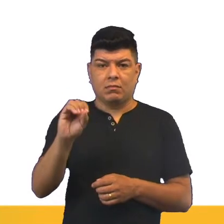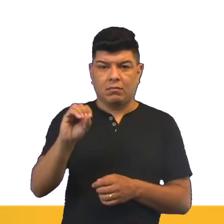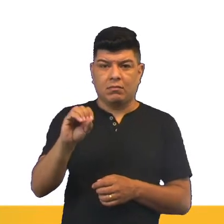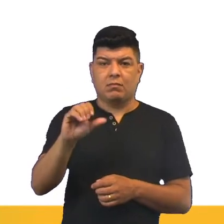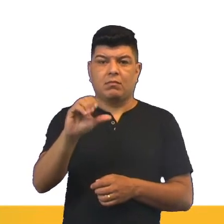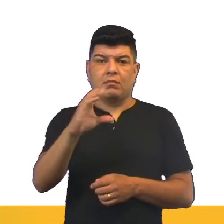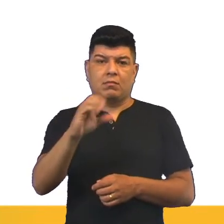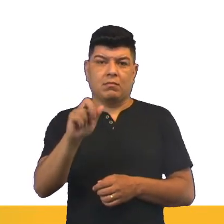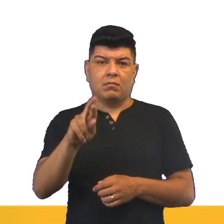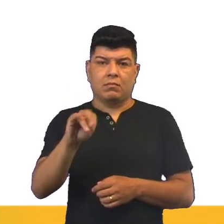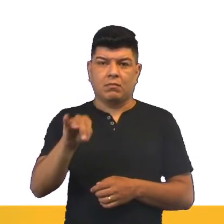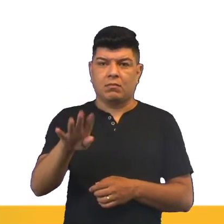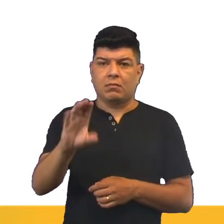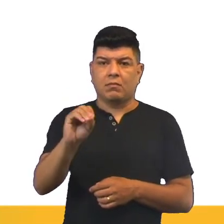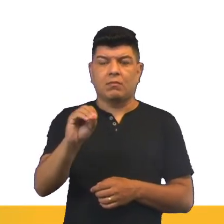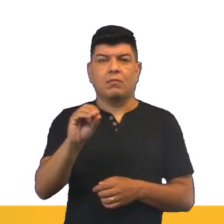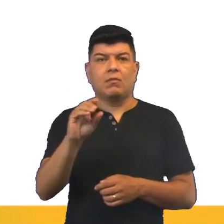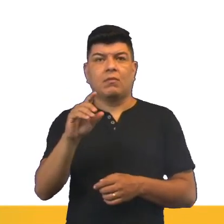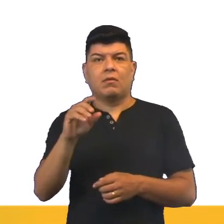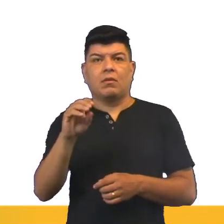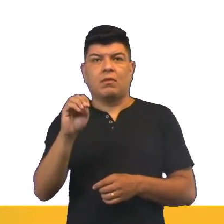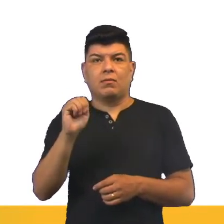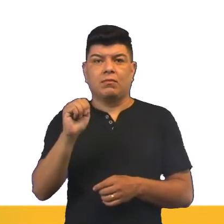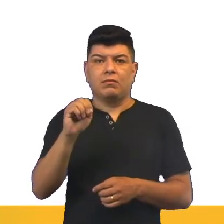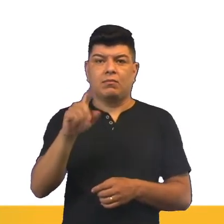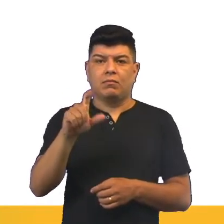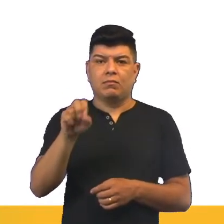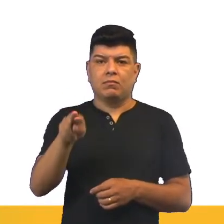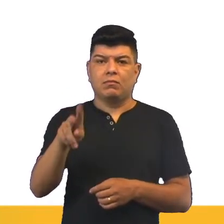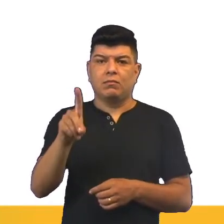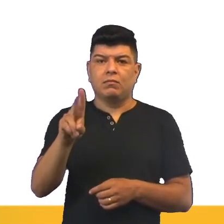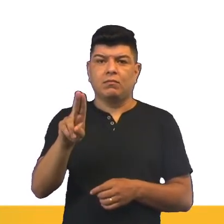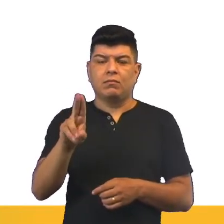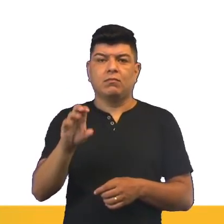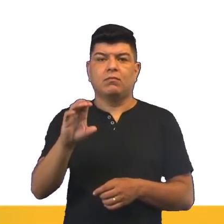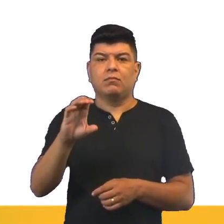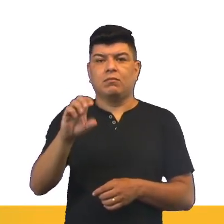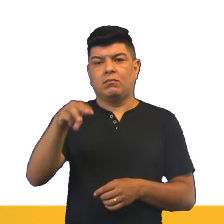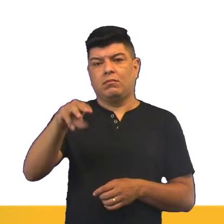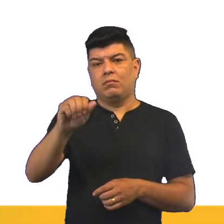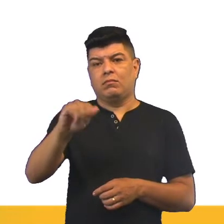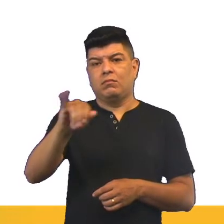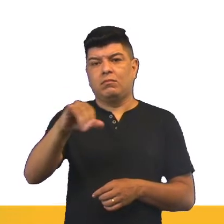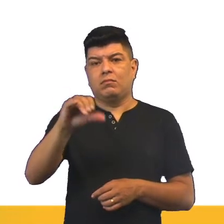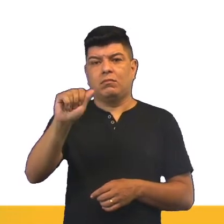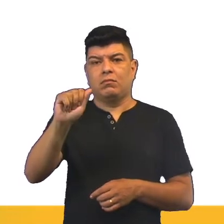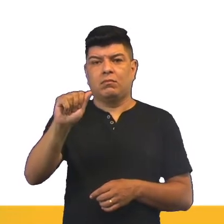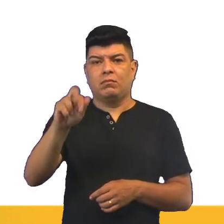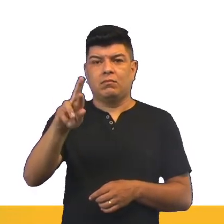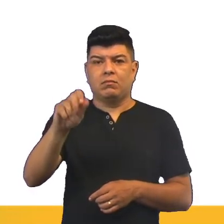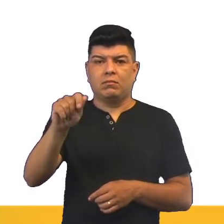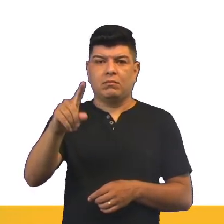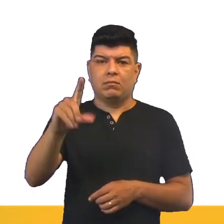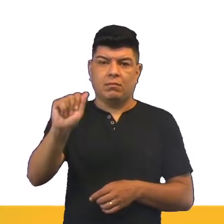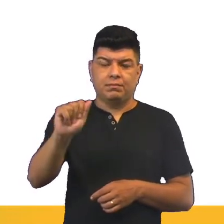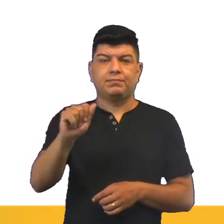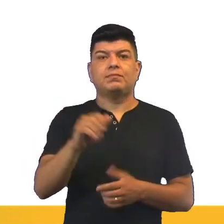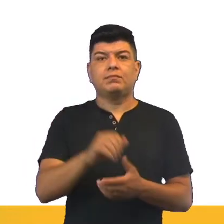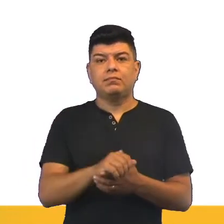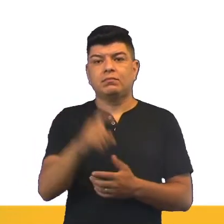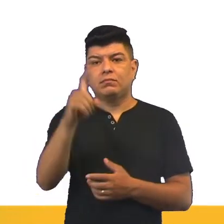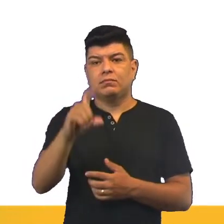carimbó, o marabaixo, o lundu, tá? A marujada, que também existe aqui no estado,